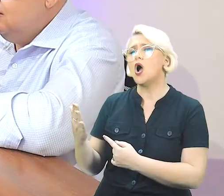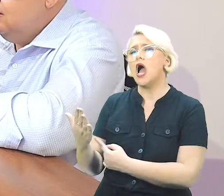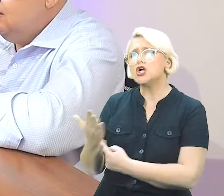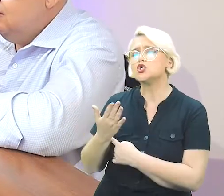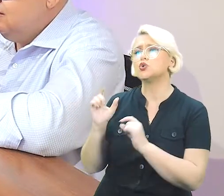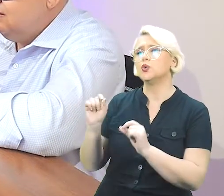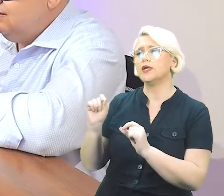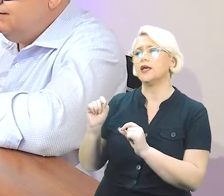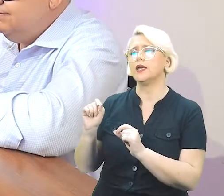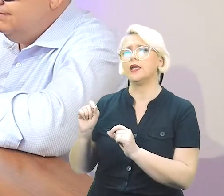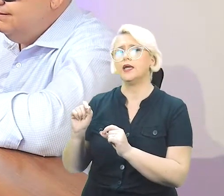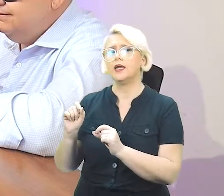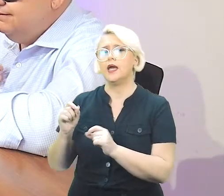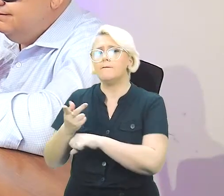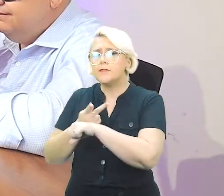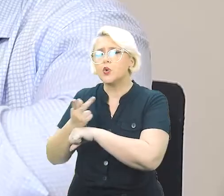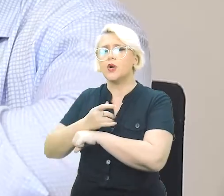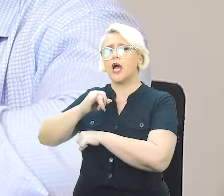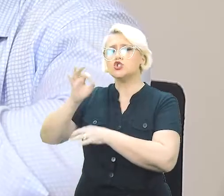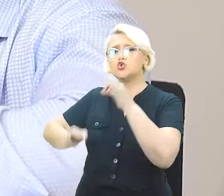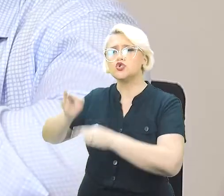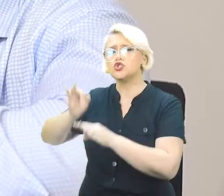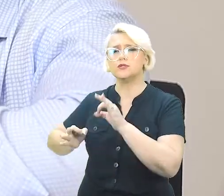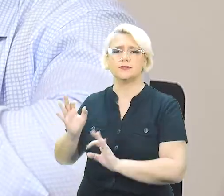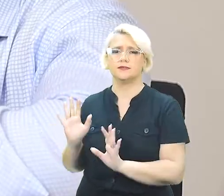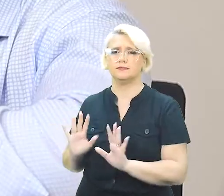judicializar toda incursão